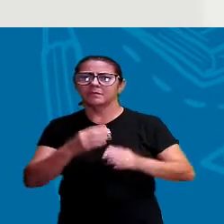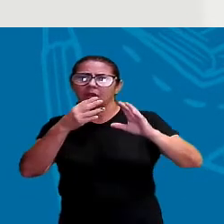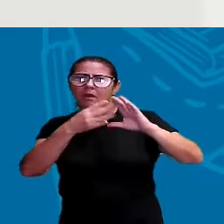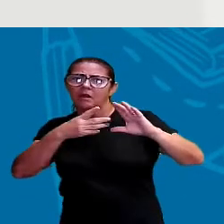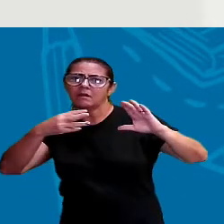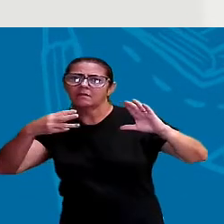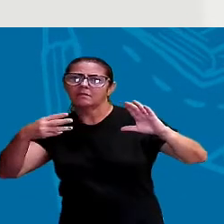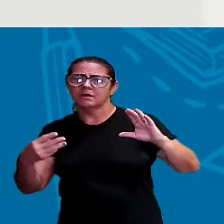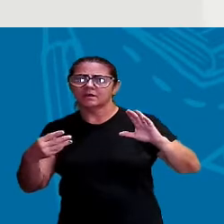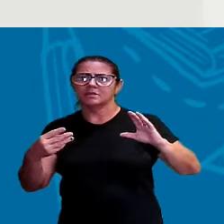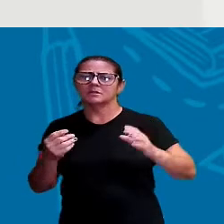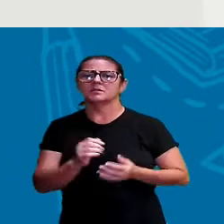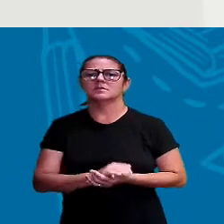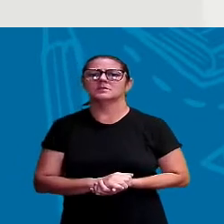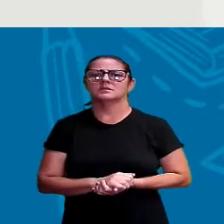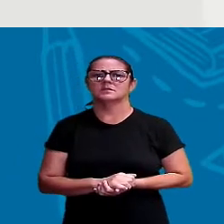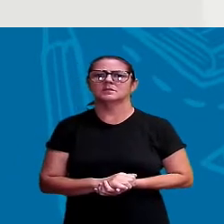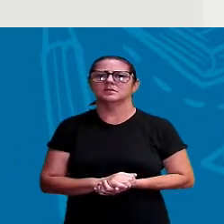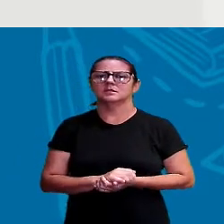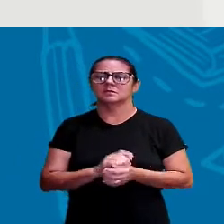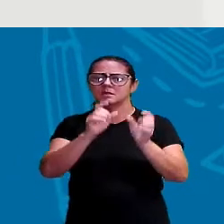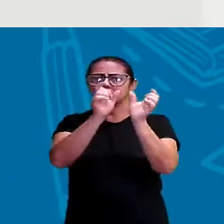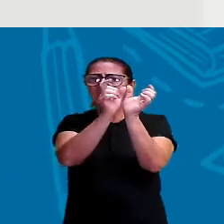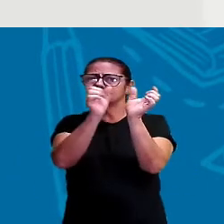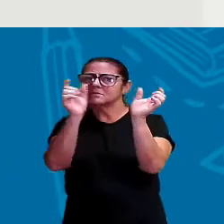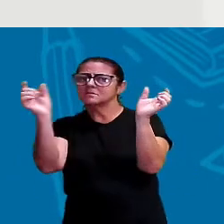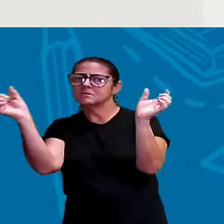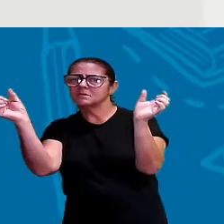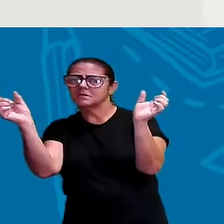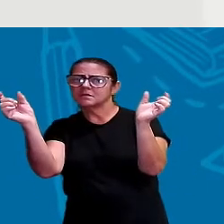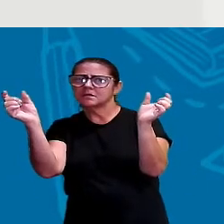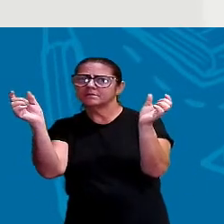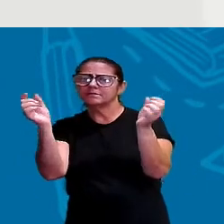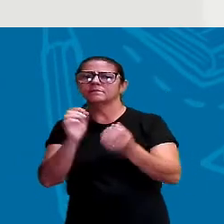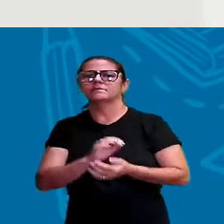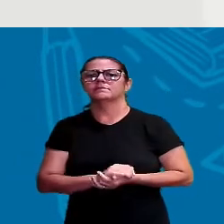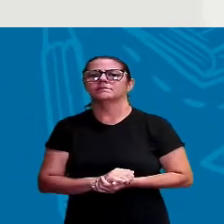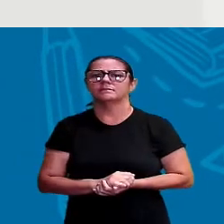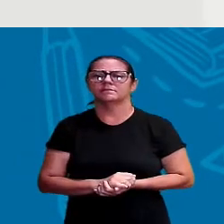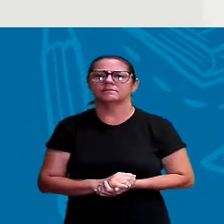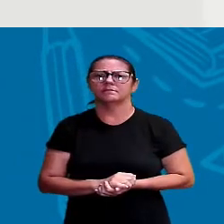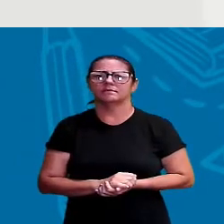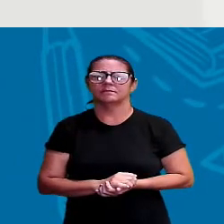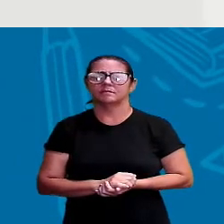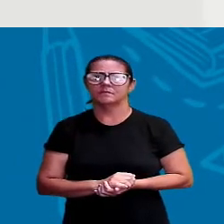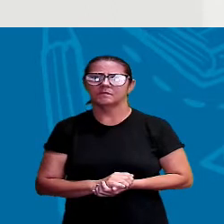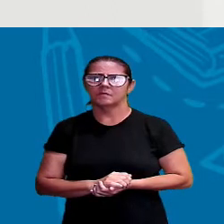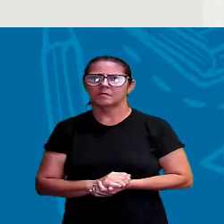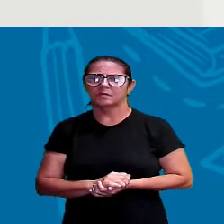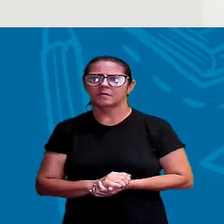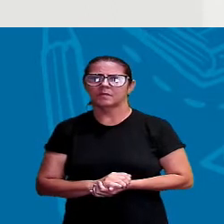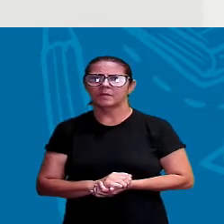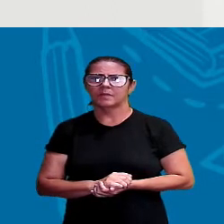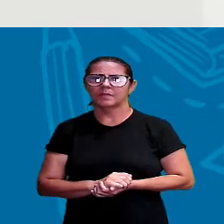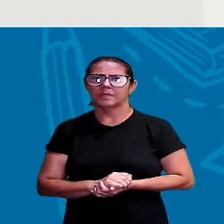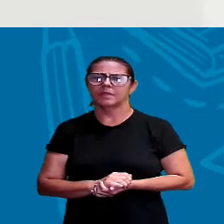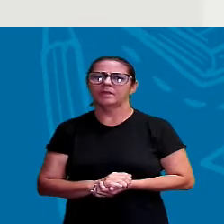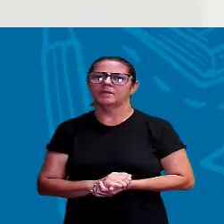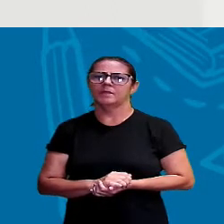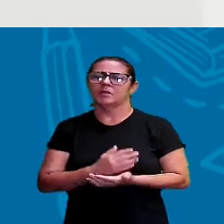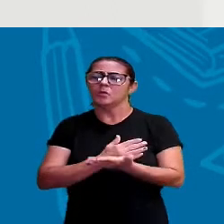características aí das comic strips, ou seja, das tirinhas. Como é que você identifica? Tinham, logo no